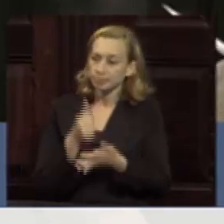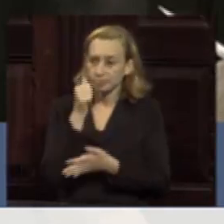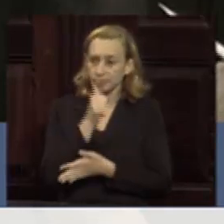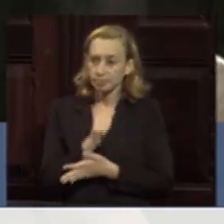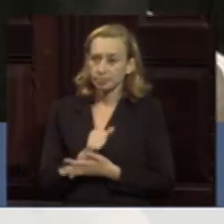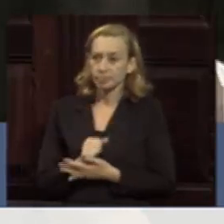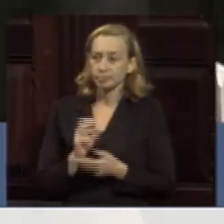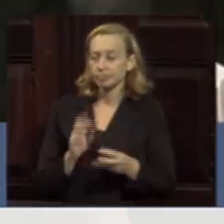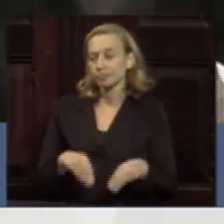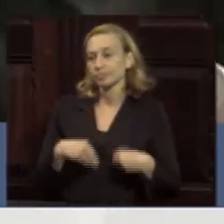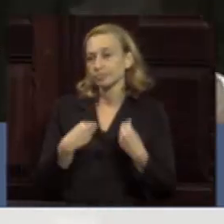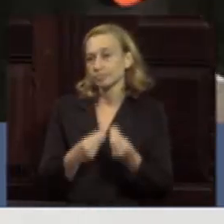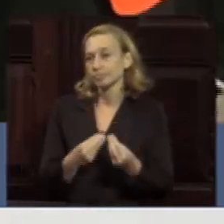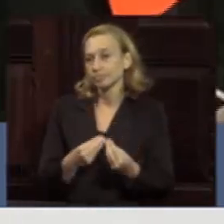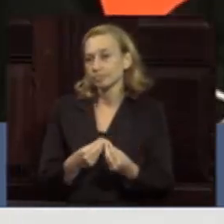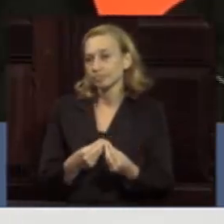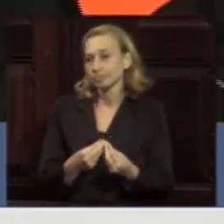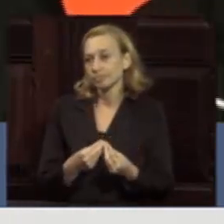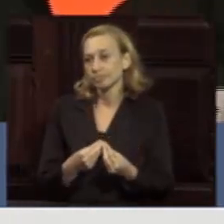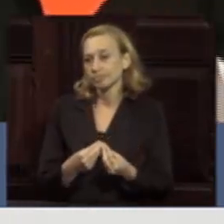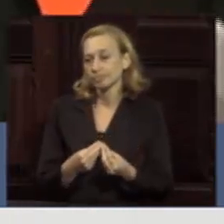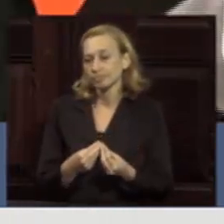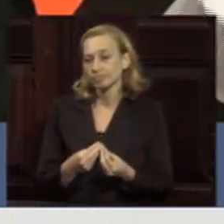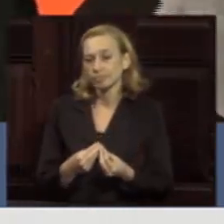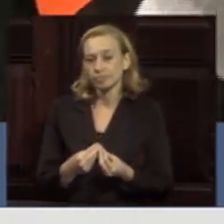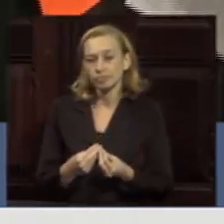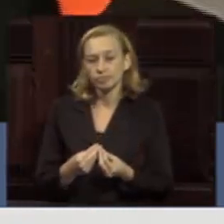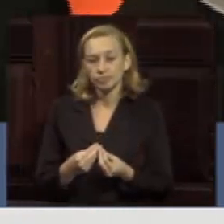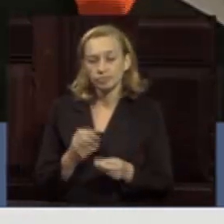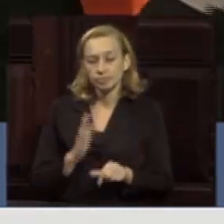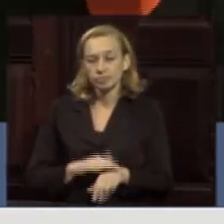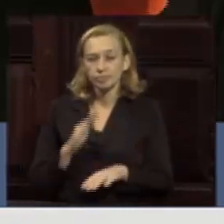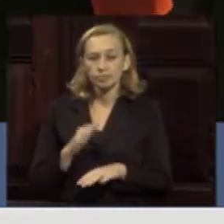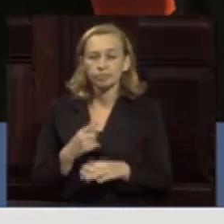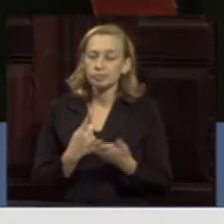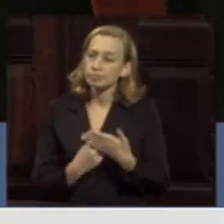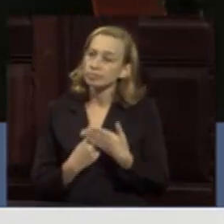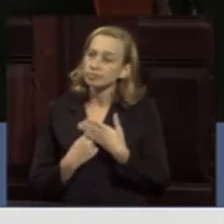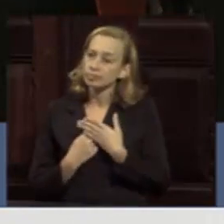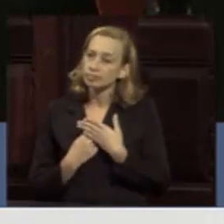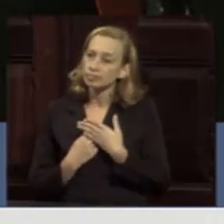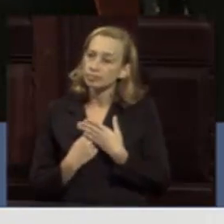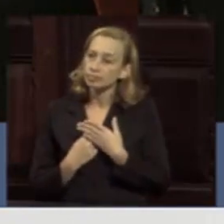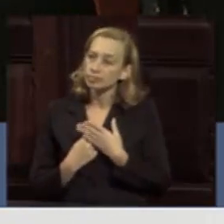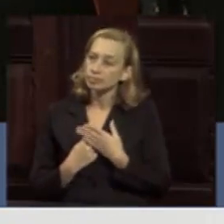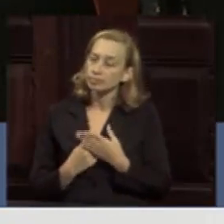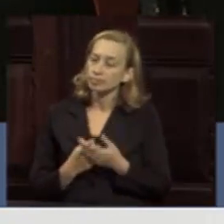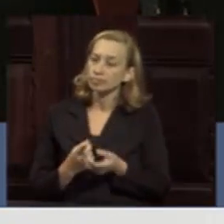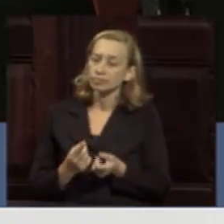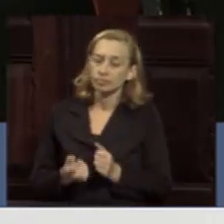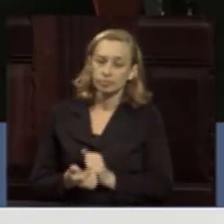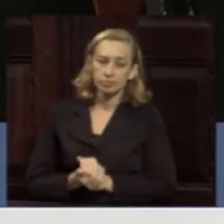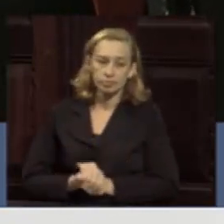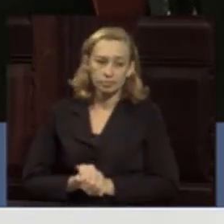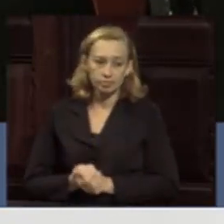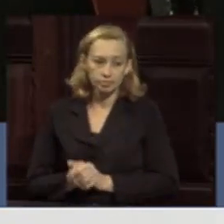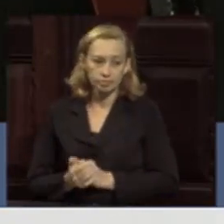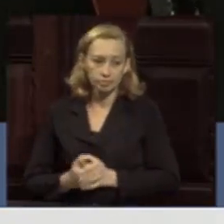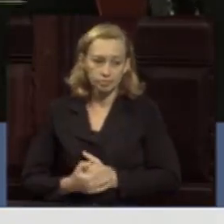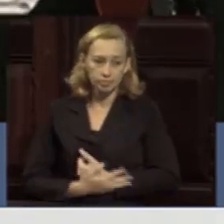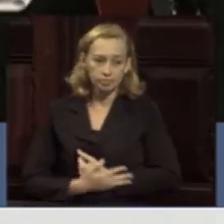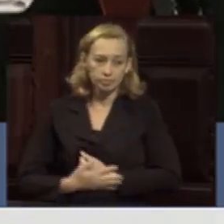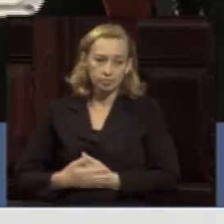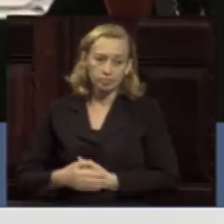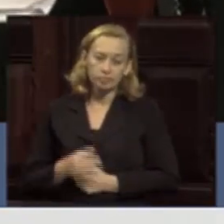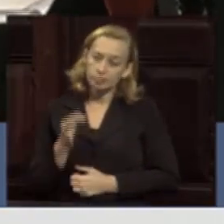para dar a ela, exatamente, para dar a ela ainda mais segurança de buscar no auxílio médico